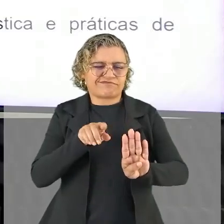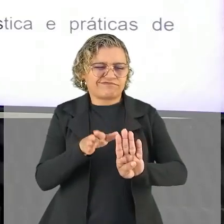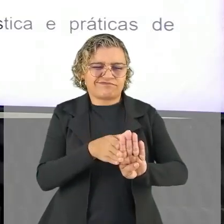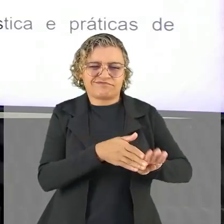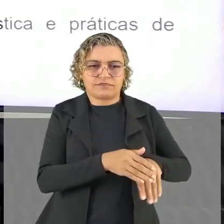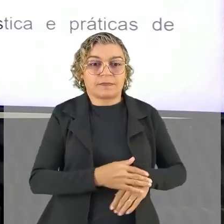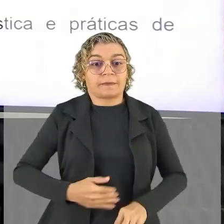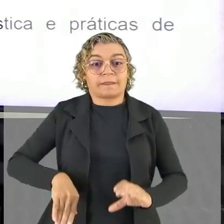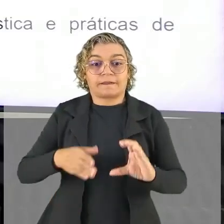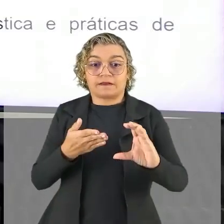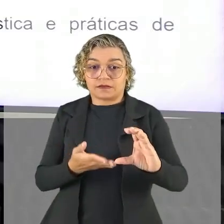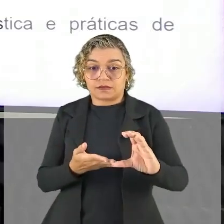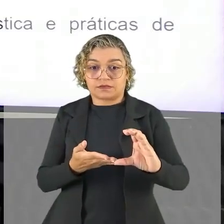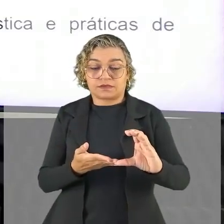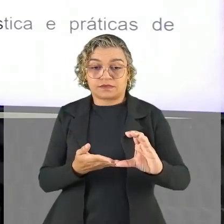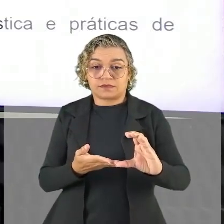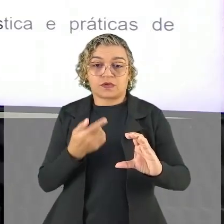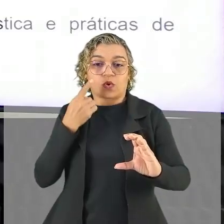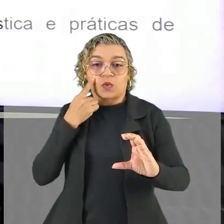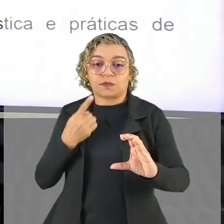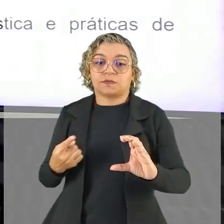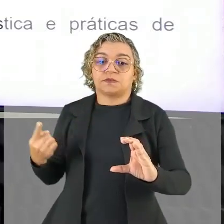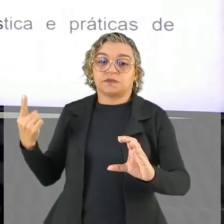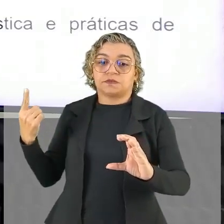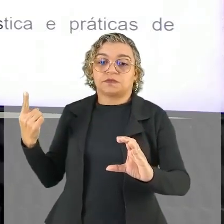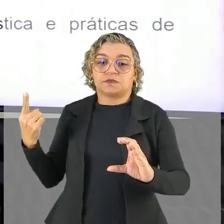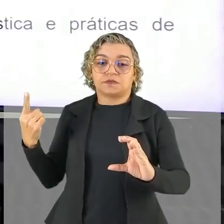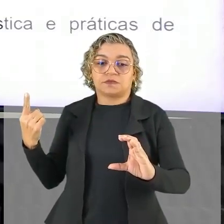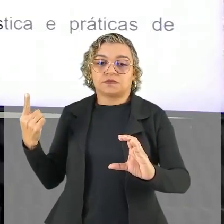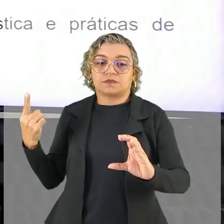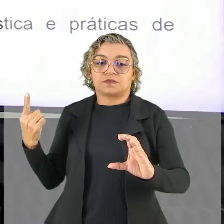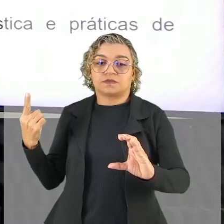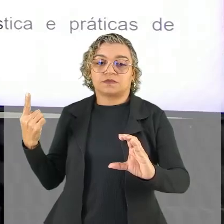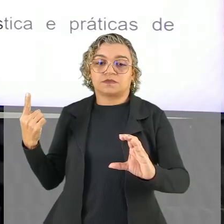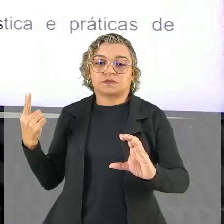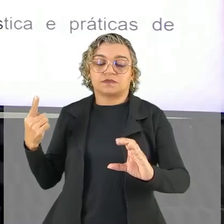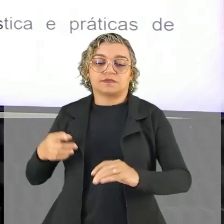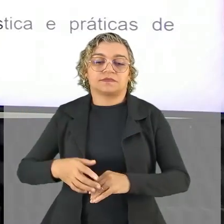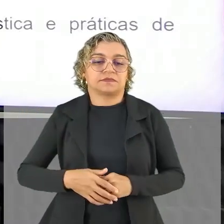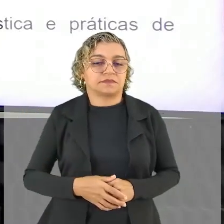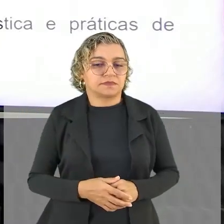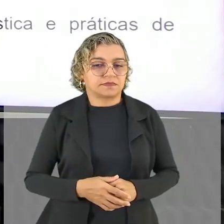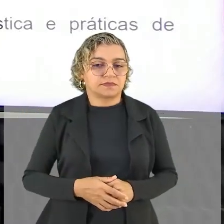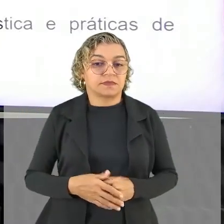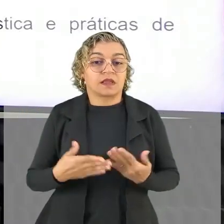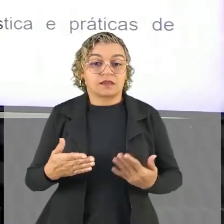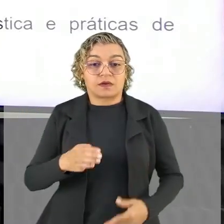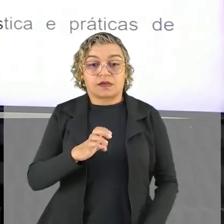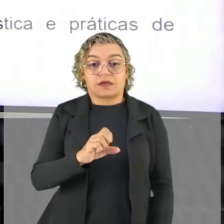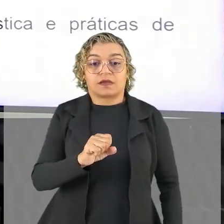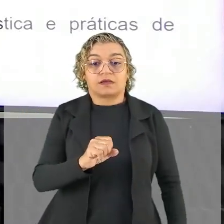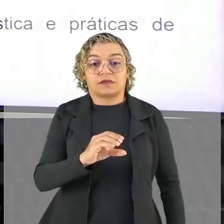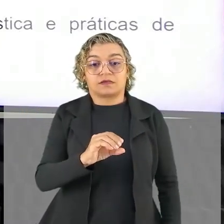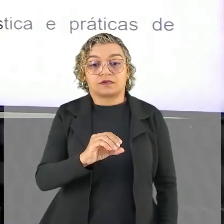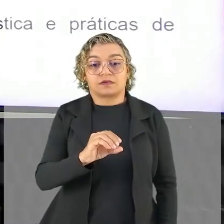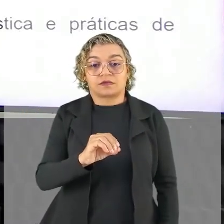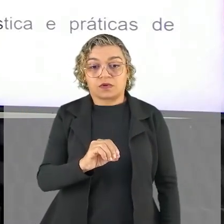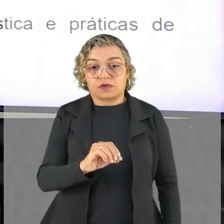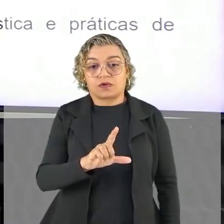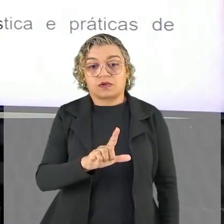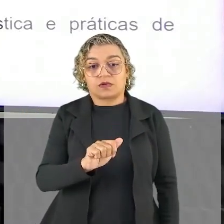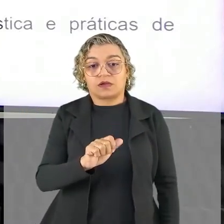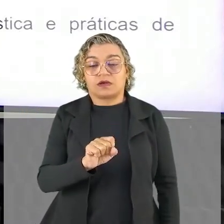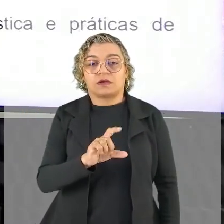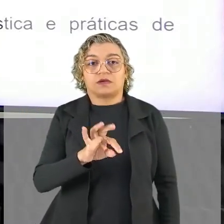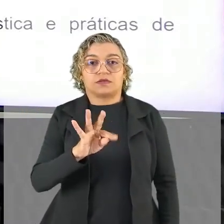C. Vinculação entre escolástica e práticas de pesquisa. A escolástica ela é apenas um momento do período medieval.